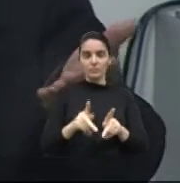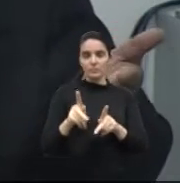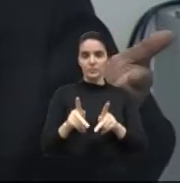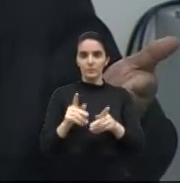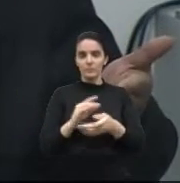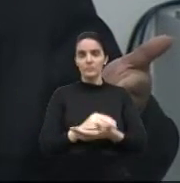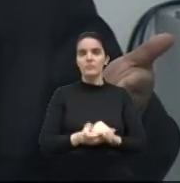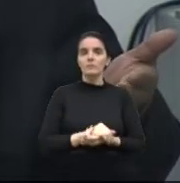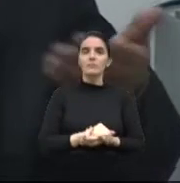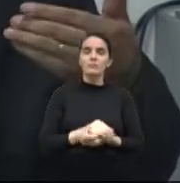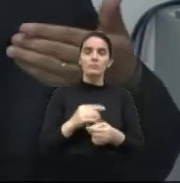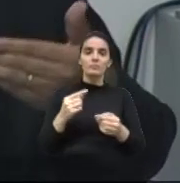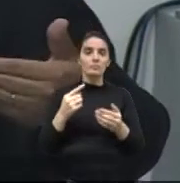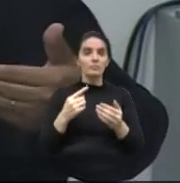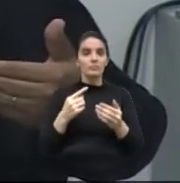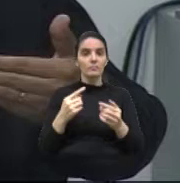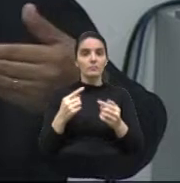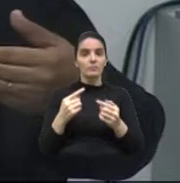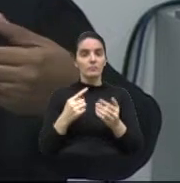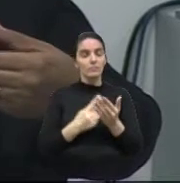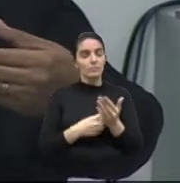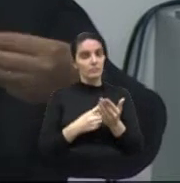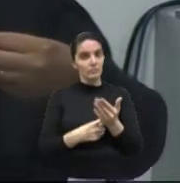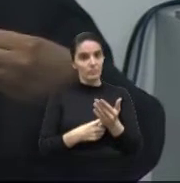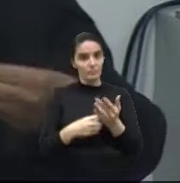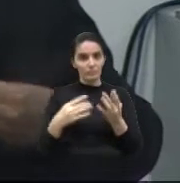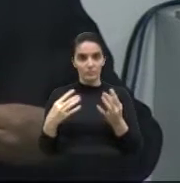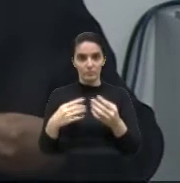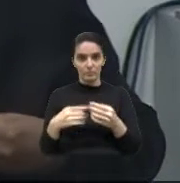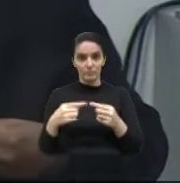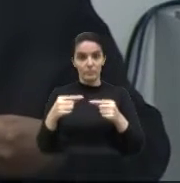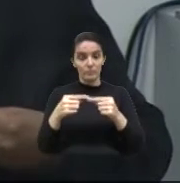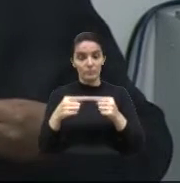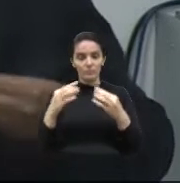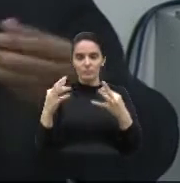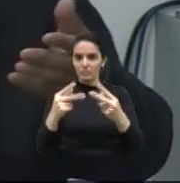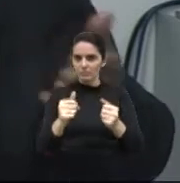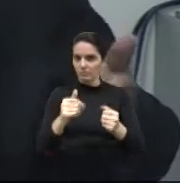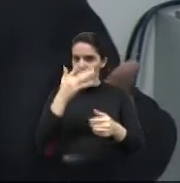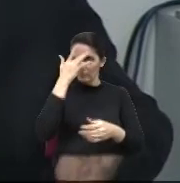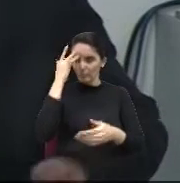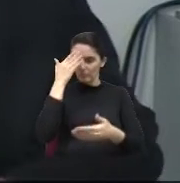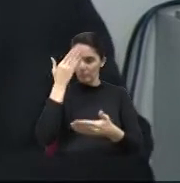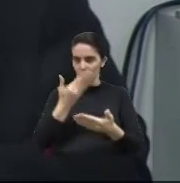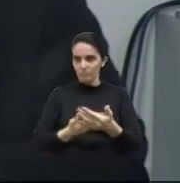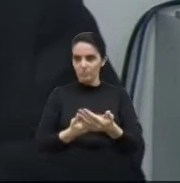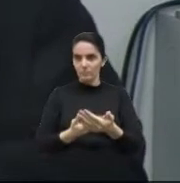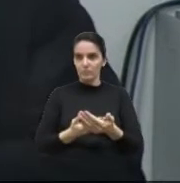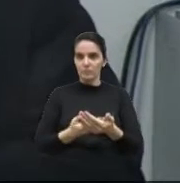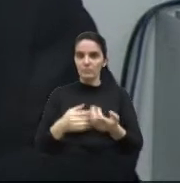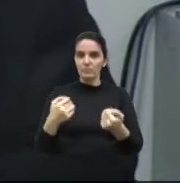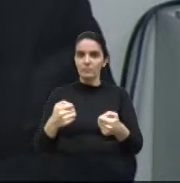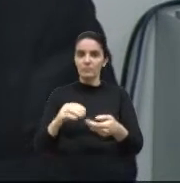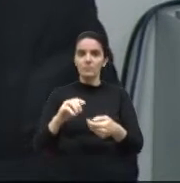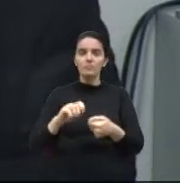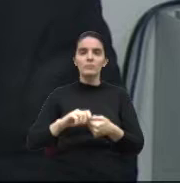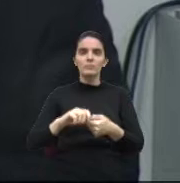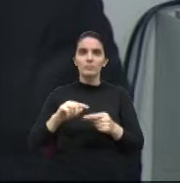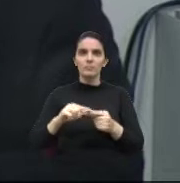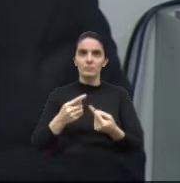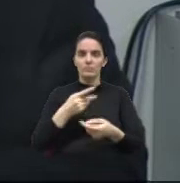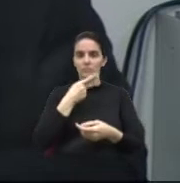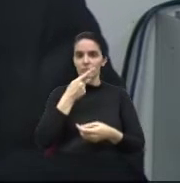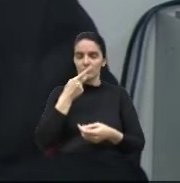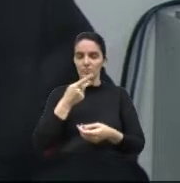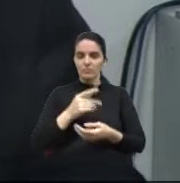algo que condiz com o que nós cremos, com o que nós acreditamos, com os nossos princípios. Eu acho que é isso que nós temos que fazer. Mas eu quero falar aqui em